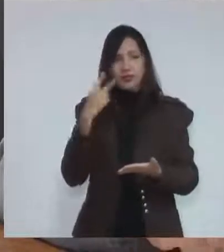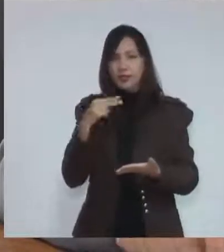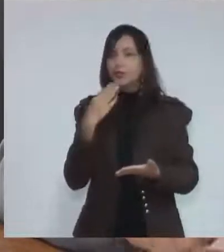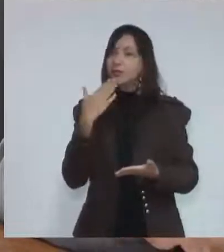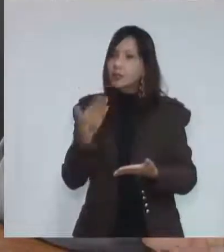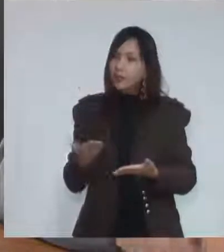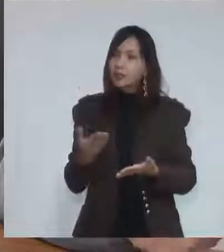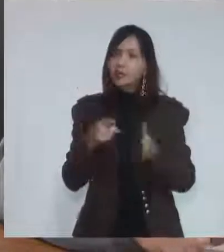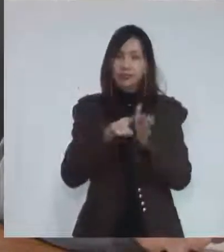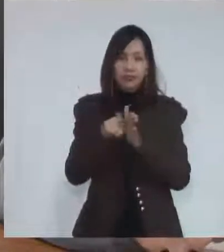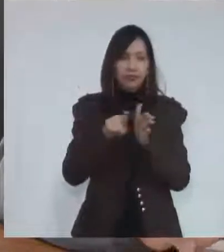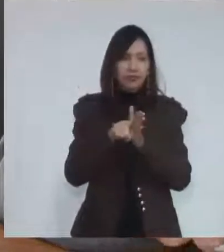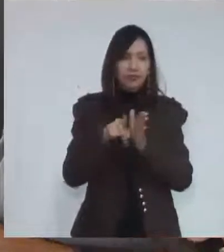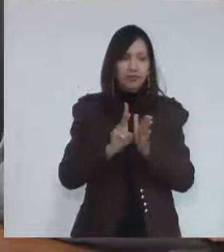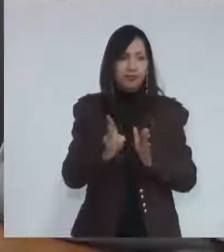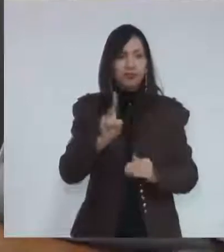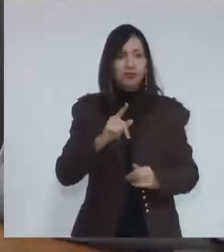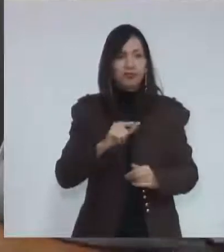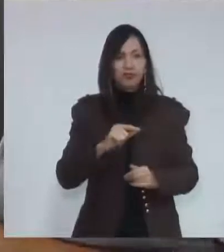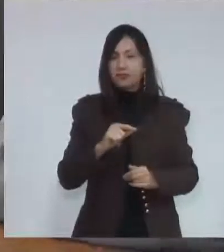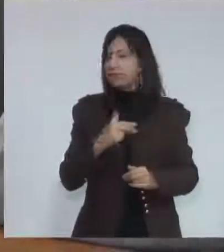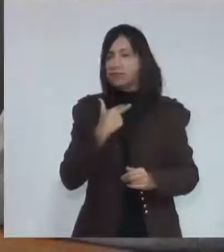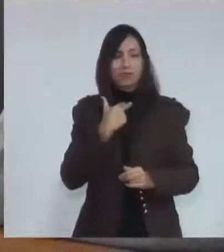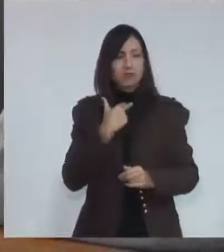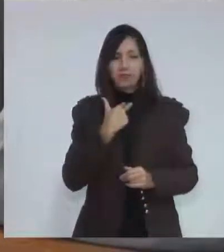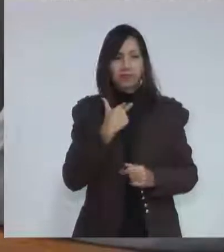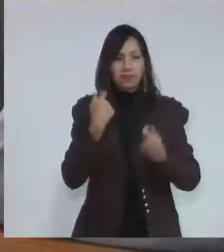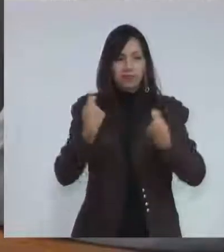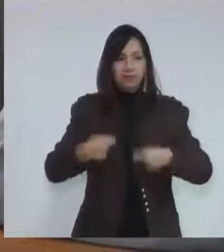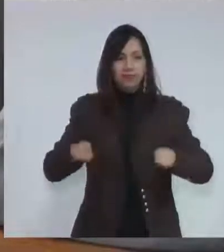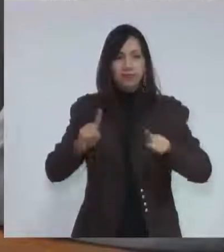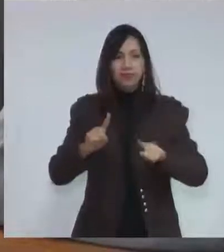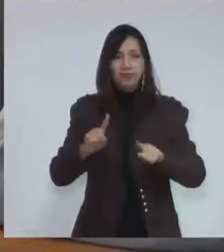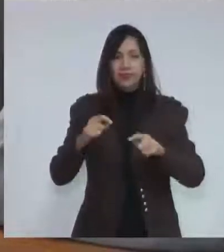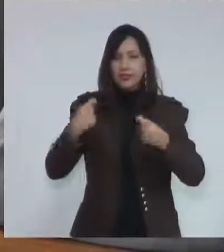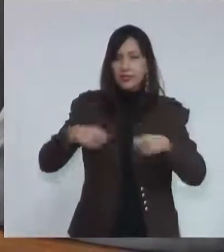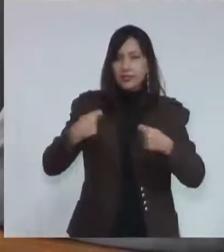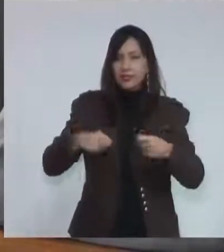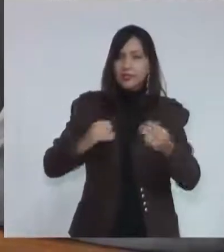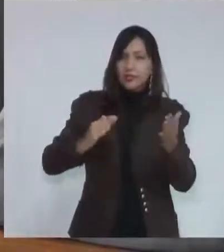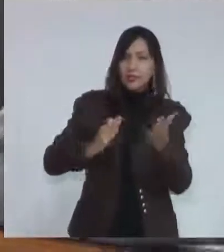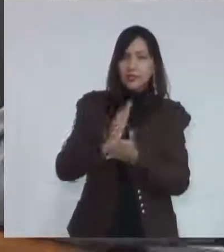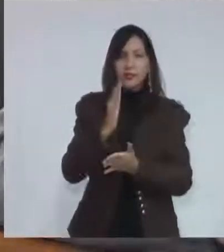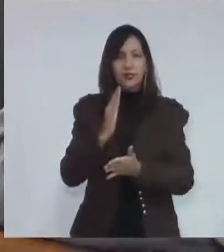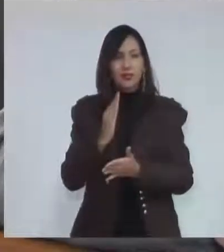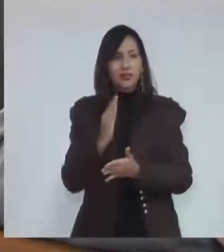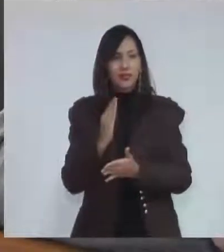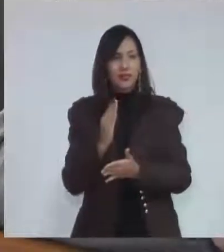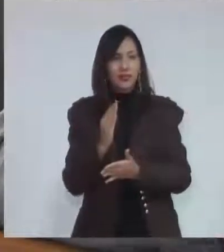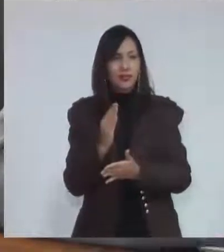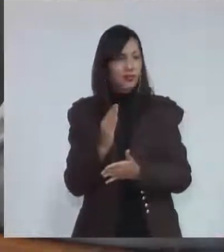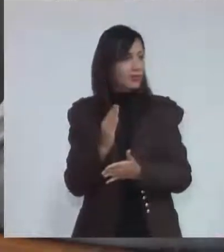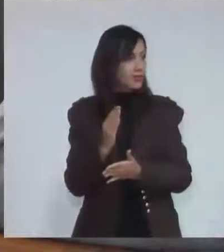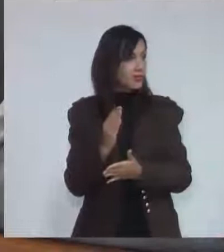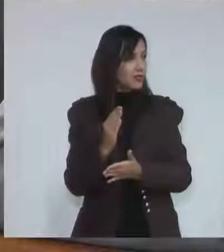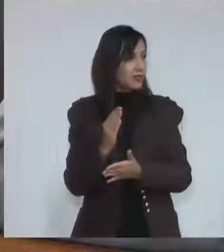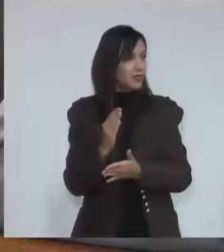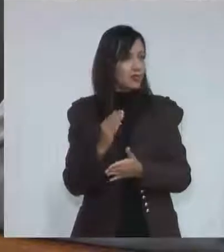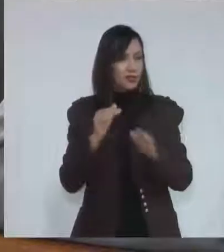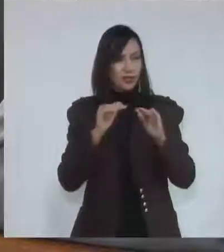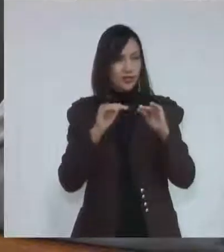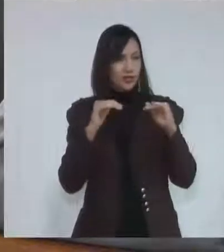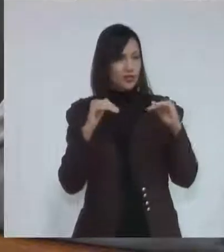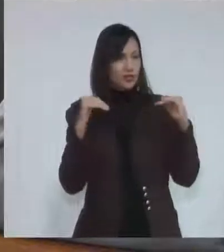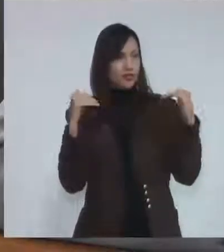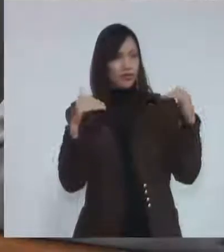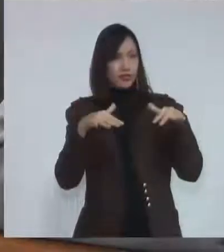perguntar, questionar. E continuo achando que não deveria ser necessário depender de aprovação aqui do plenário.